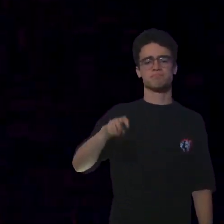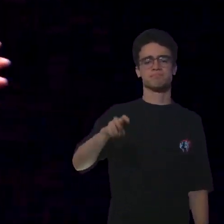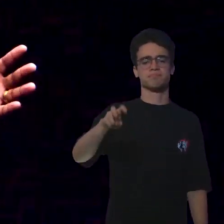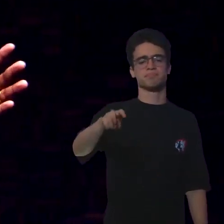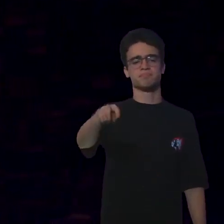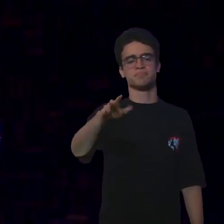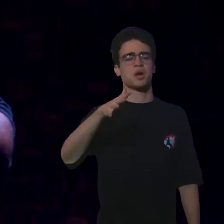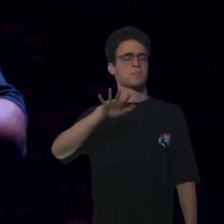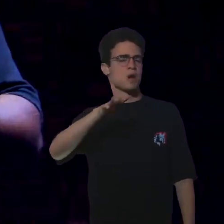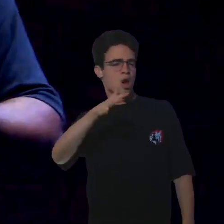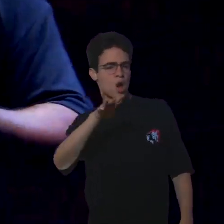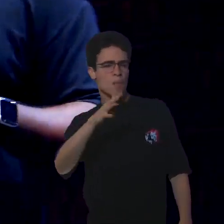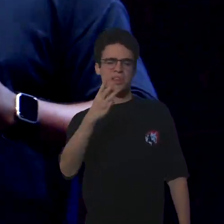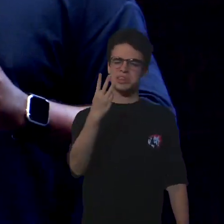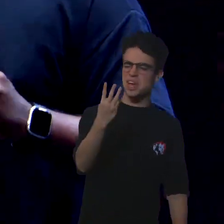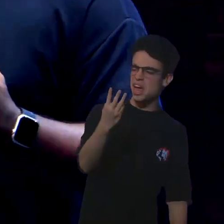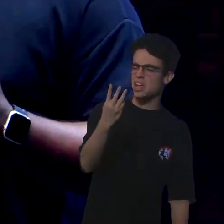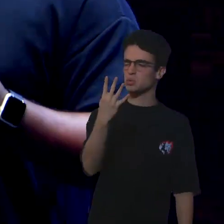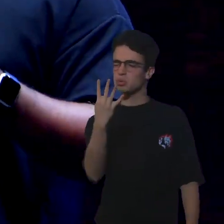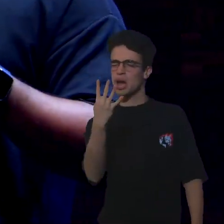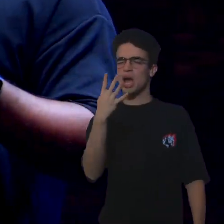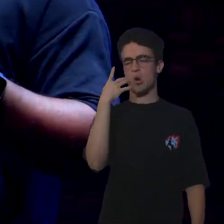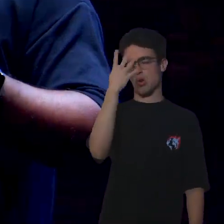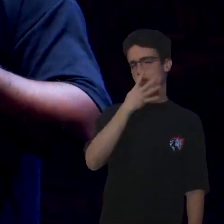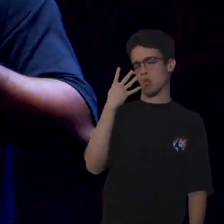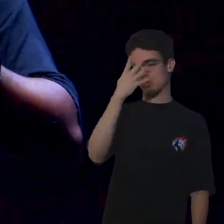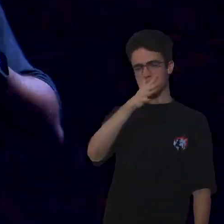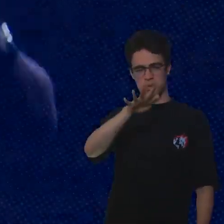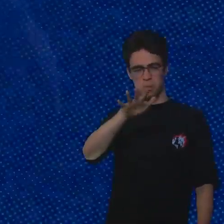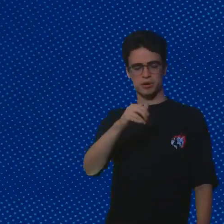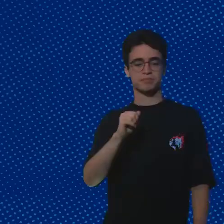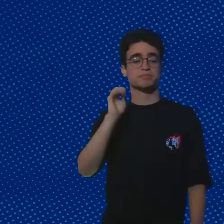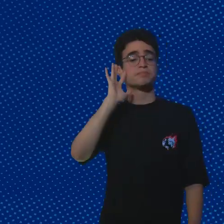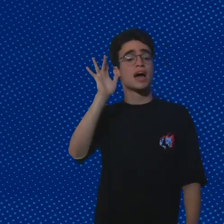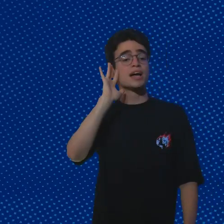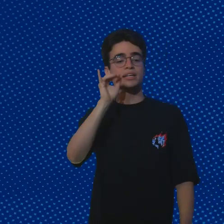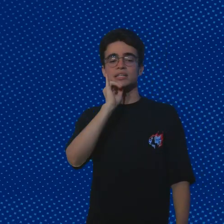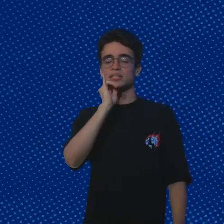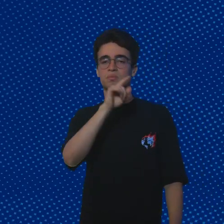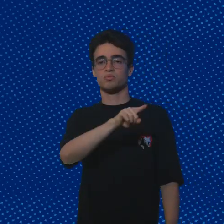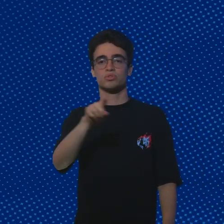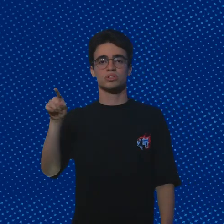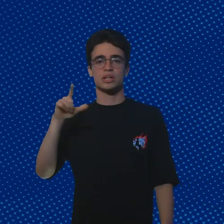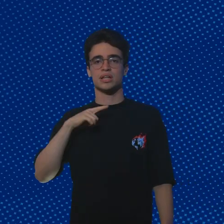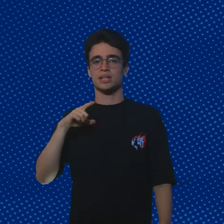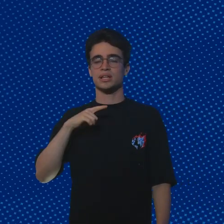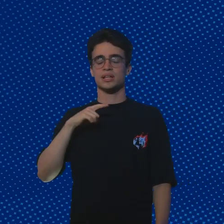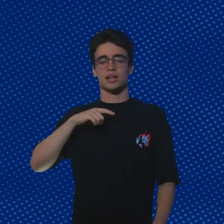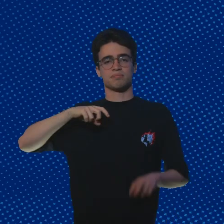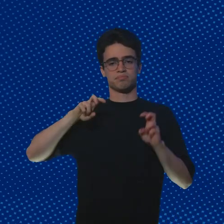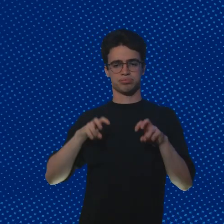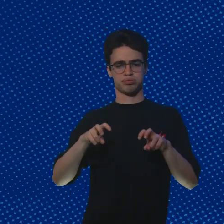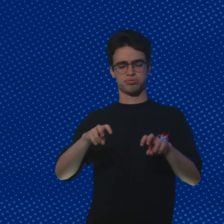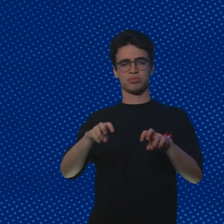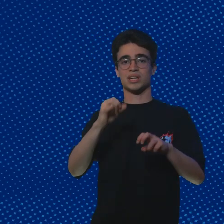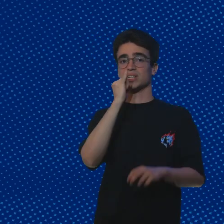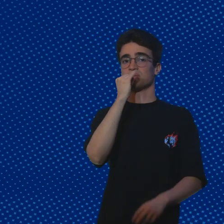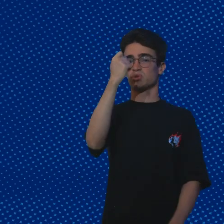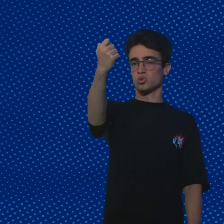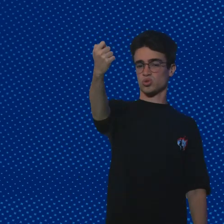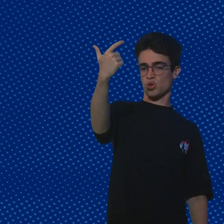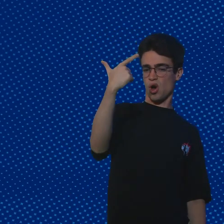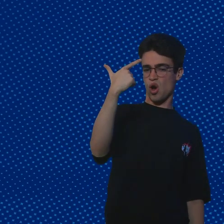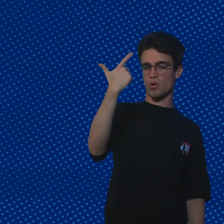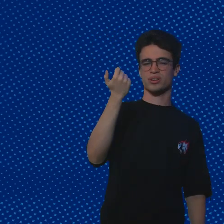umas 4 horas caminhando. Agora imagine você caminhando em direção ao sol. Eu não sei se vocês já pegaram de